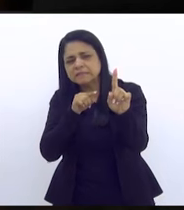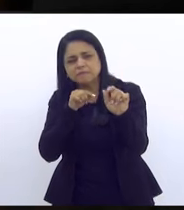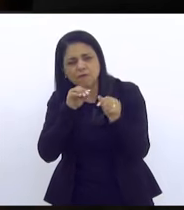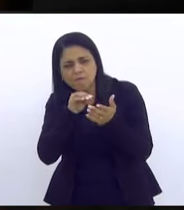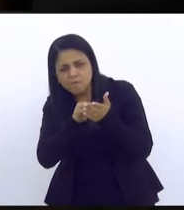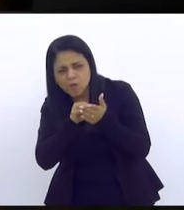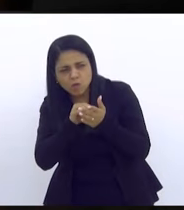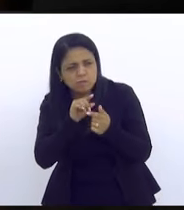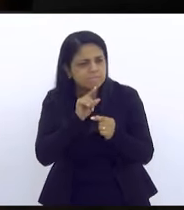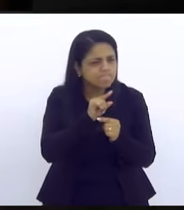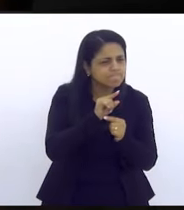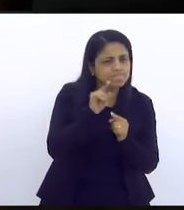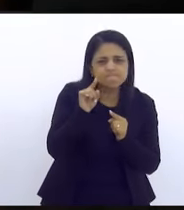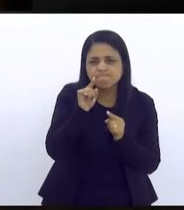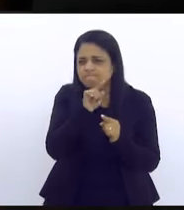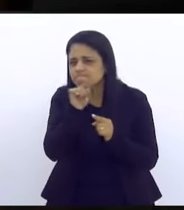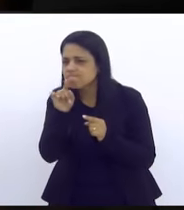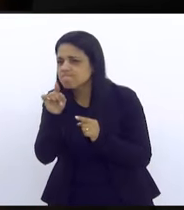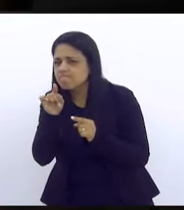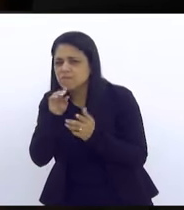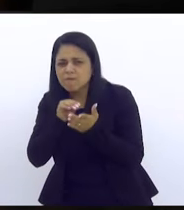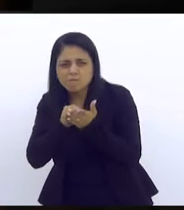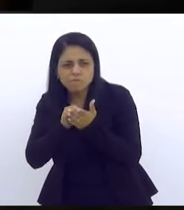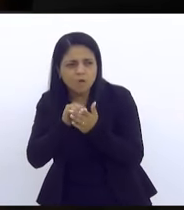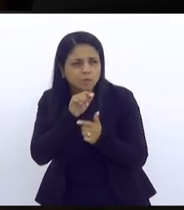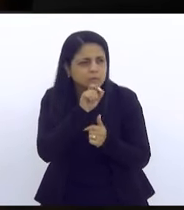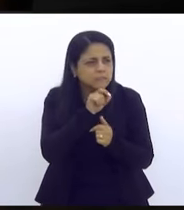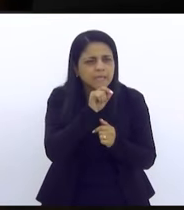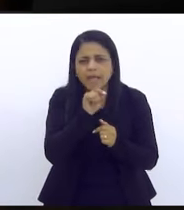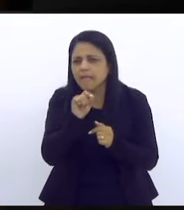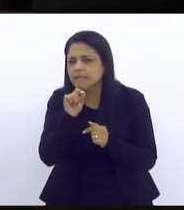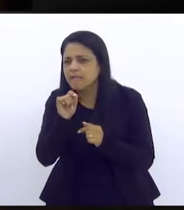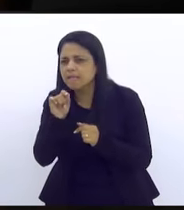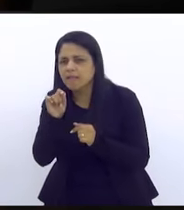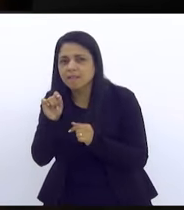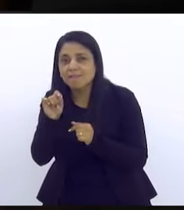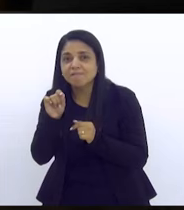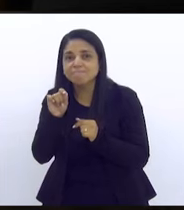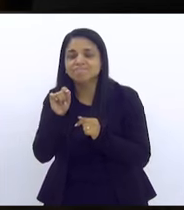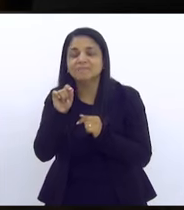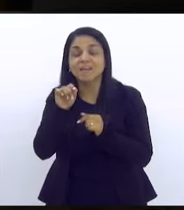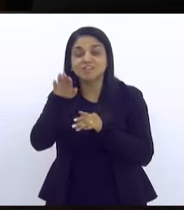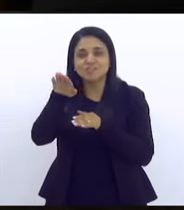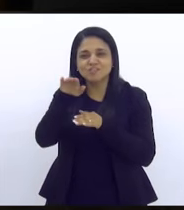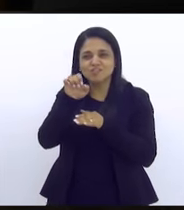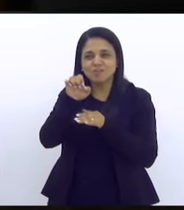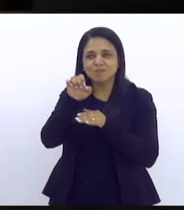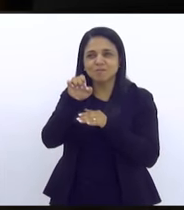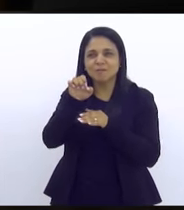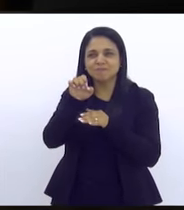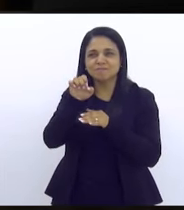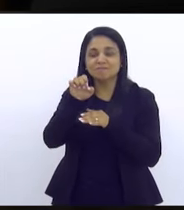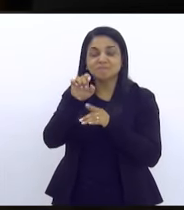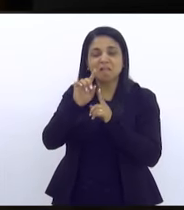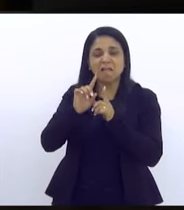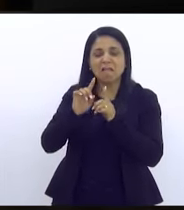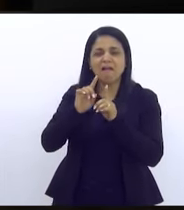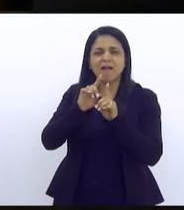alguém? Será que não está faltando alguém aqui? E aí tem que mandar chamar quem está